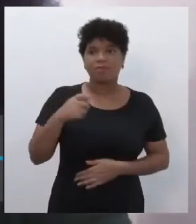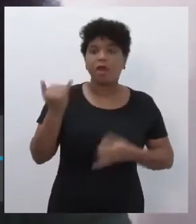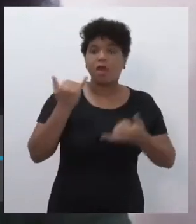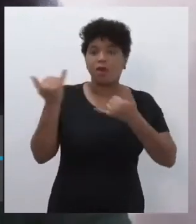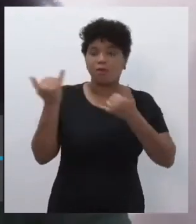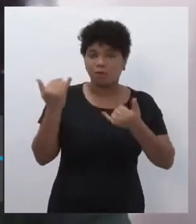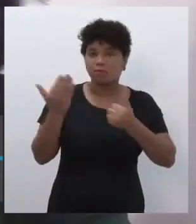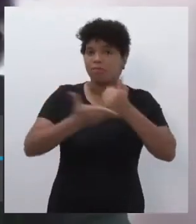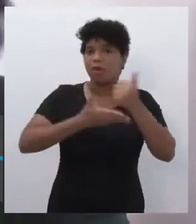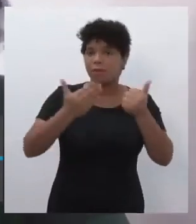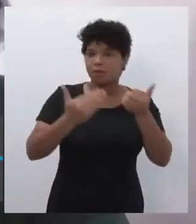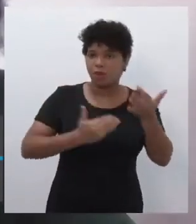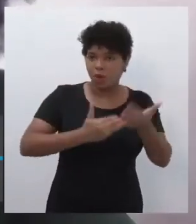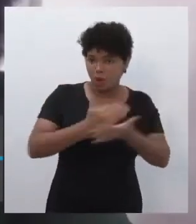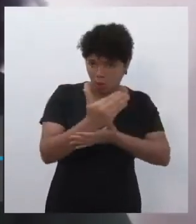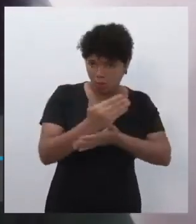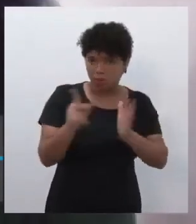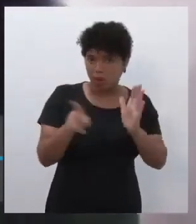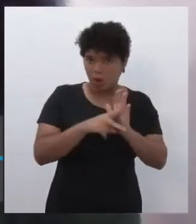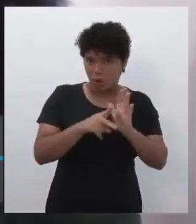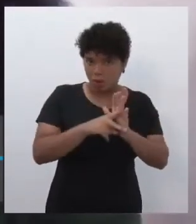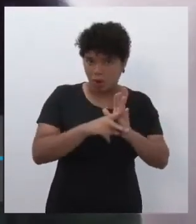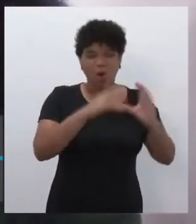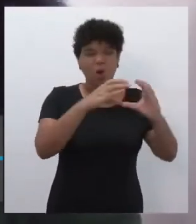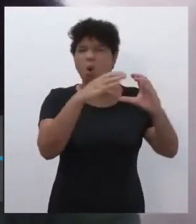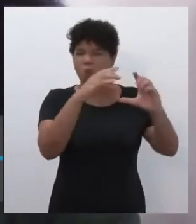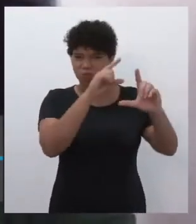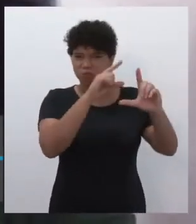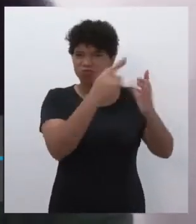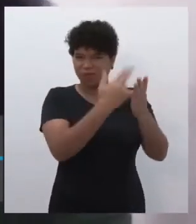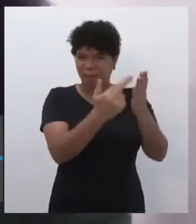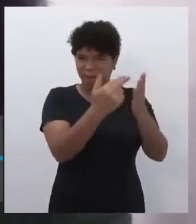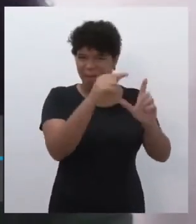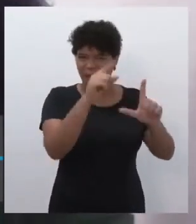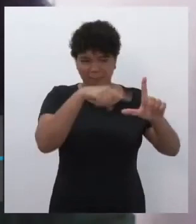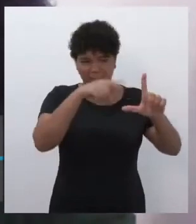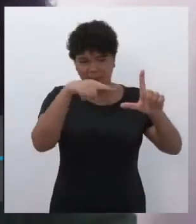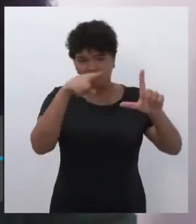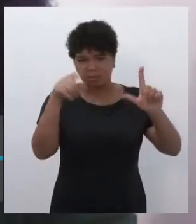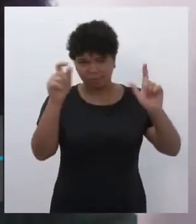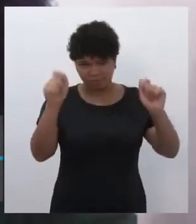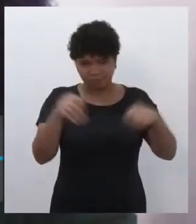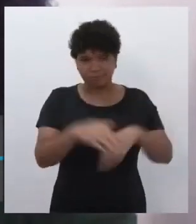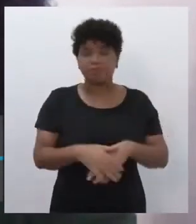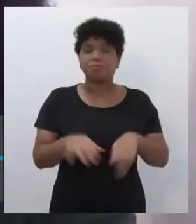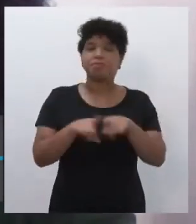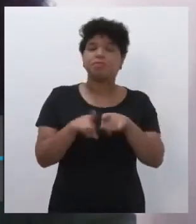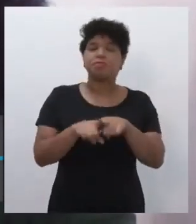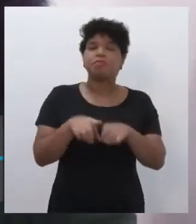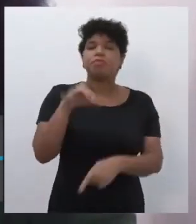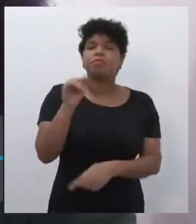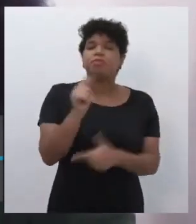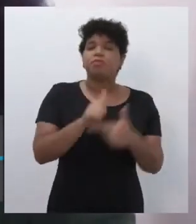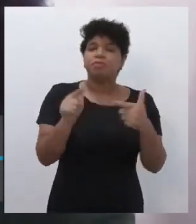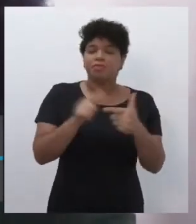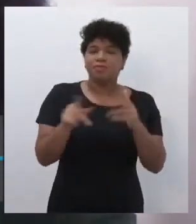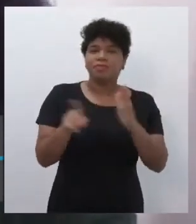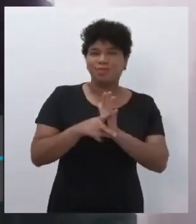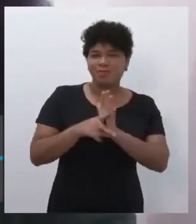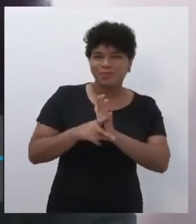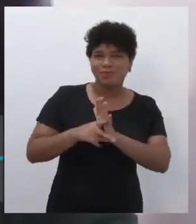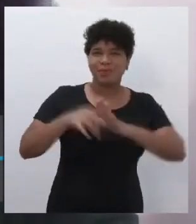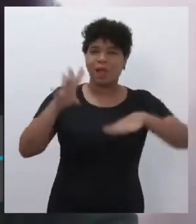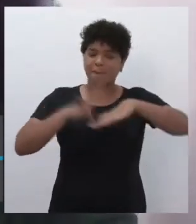informações tiradas do infográfico, uma situação, problema que a gente pudesse trazer